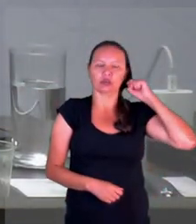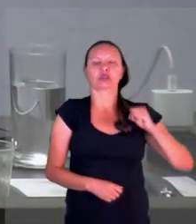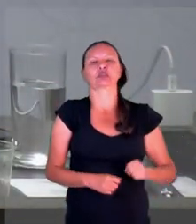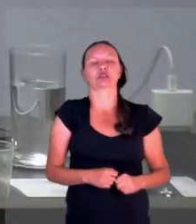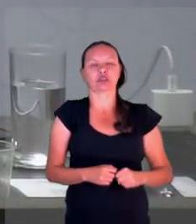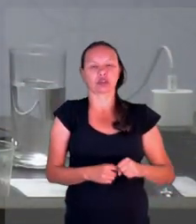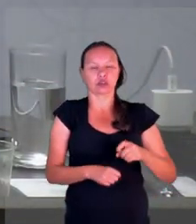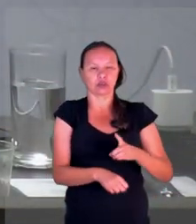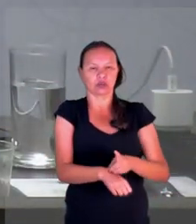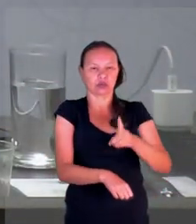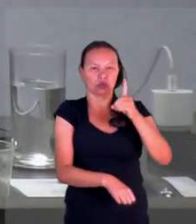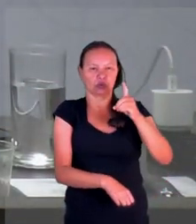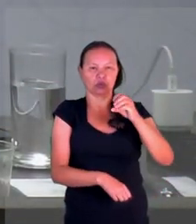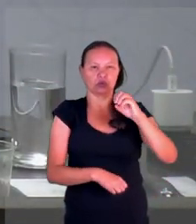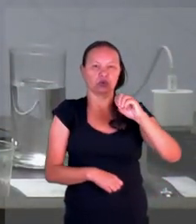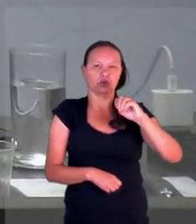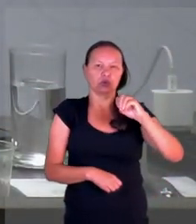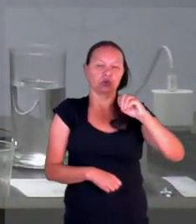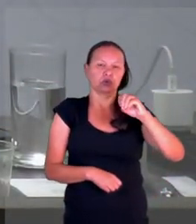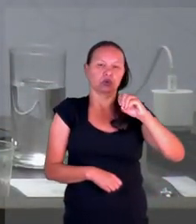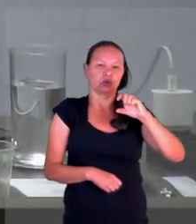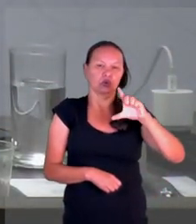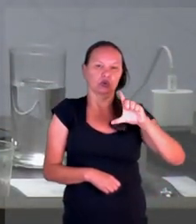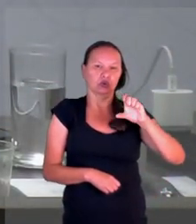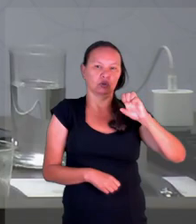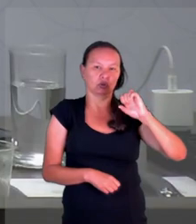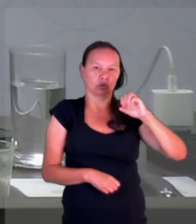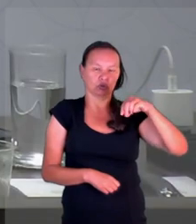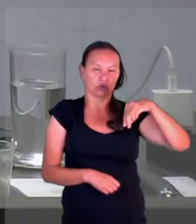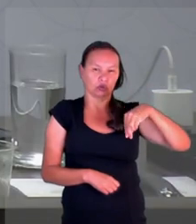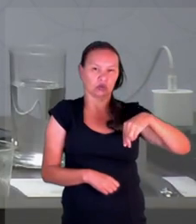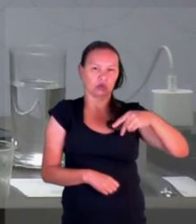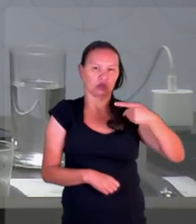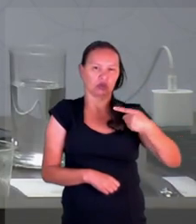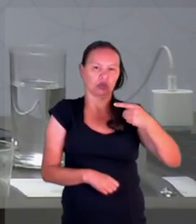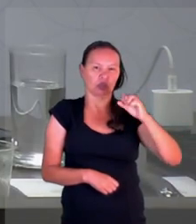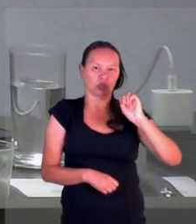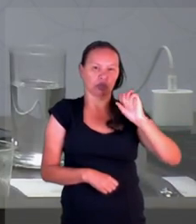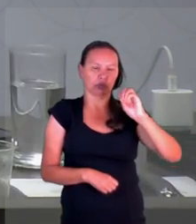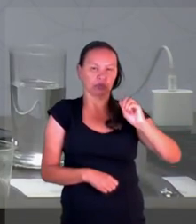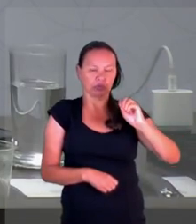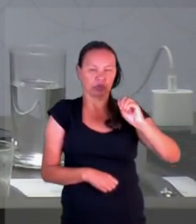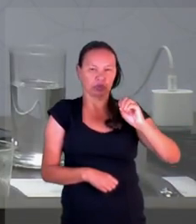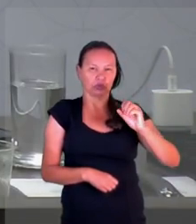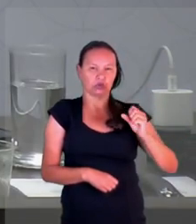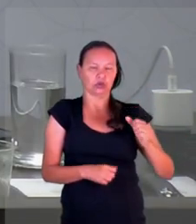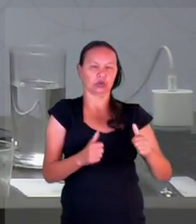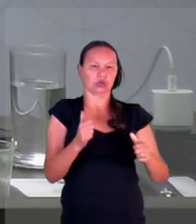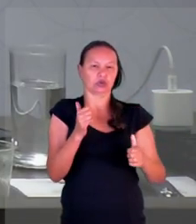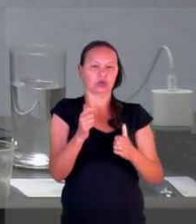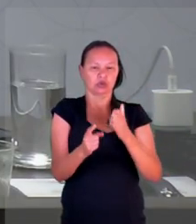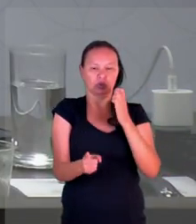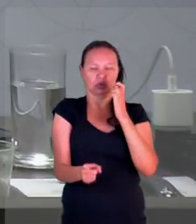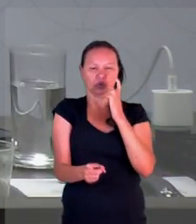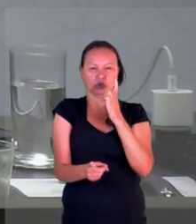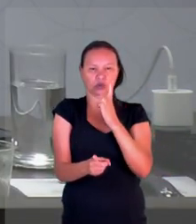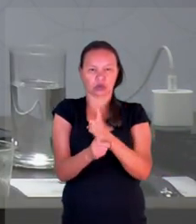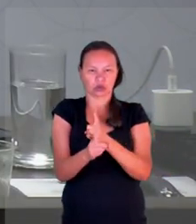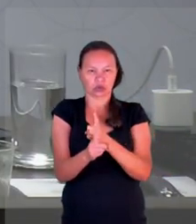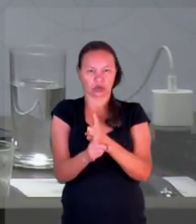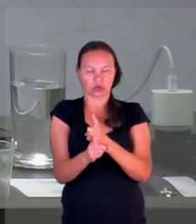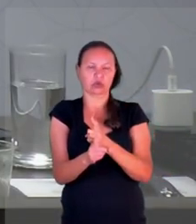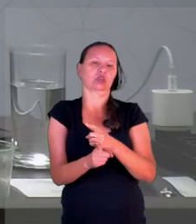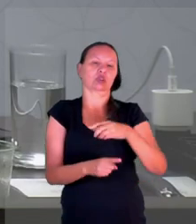eh encontrei reencontrei Afonso Henrique Paulo Leivas Miriam Miriam Inclusive eu tenho